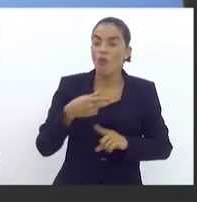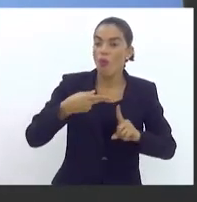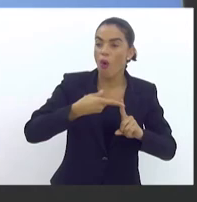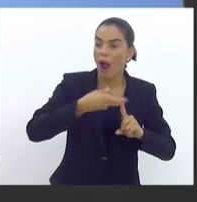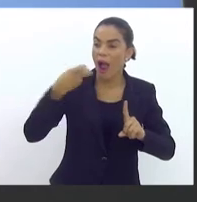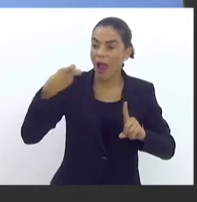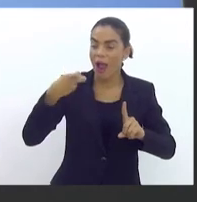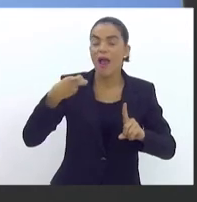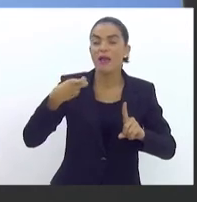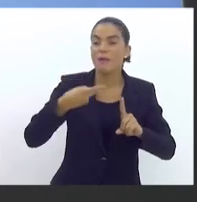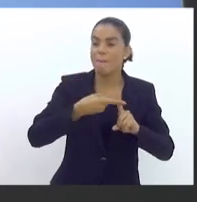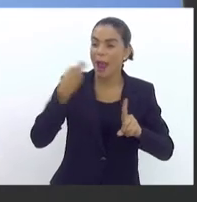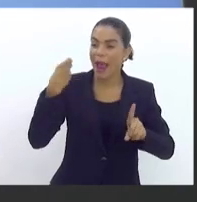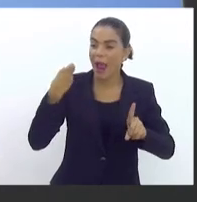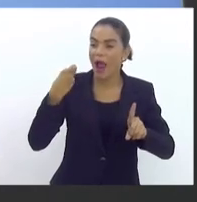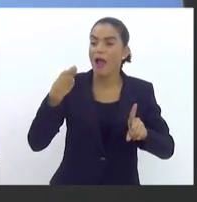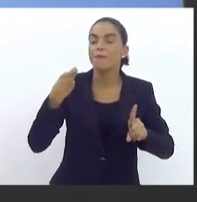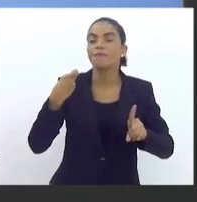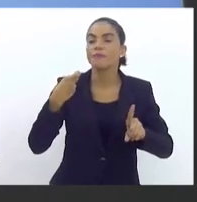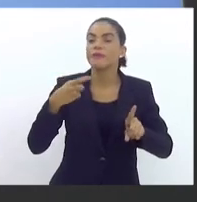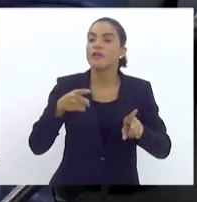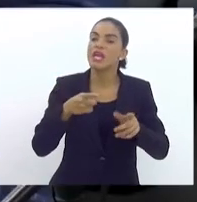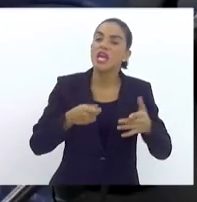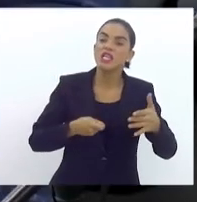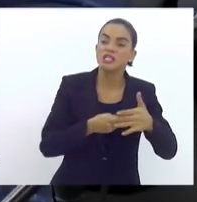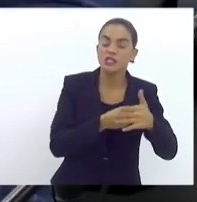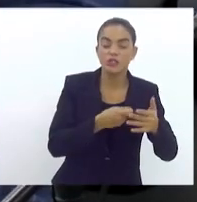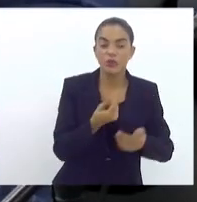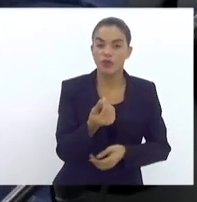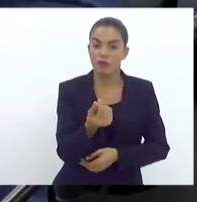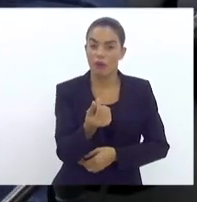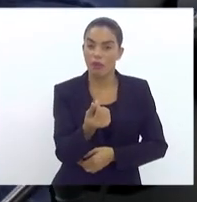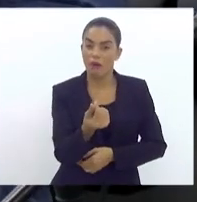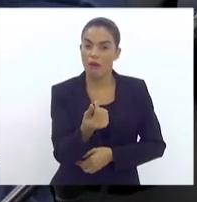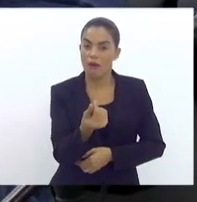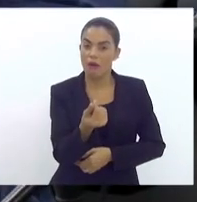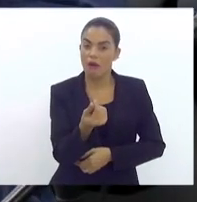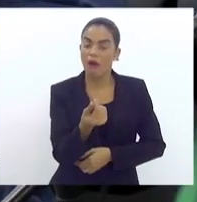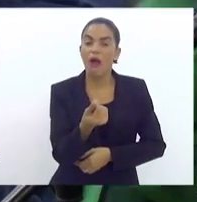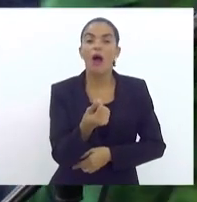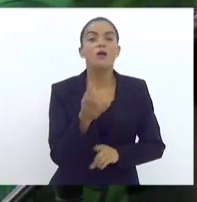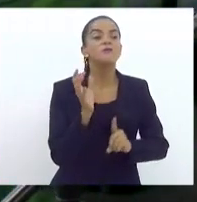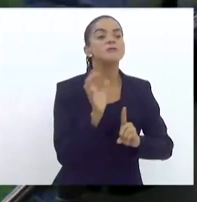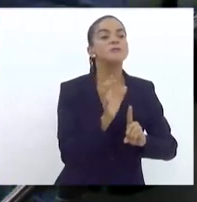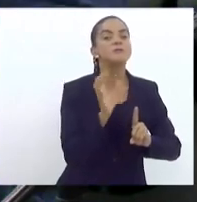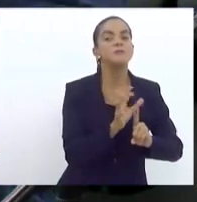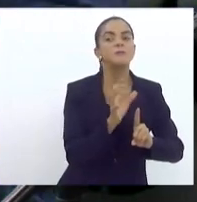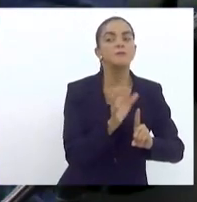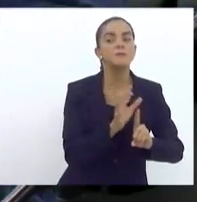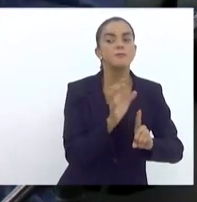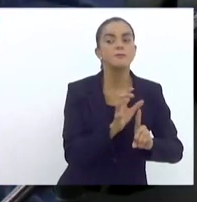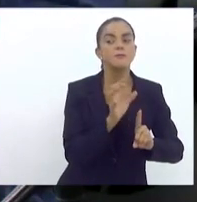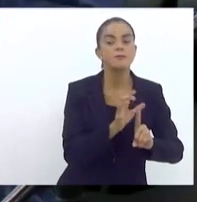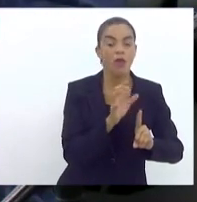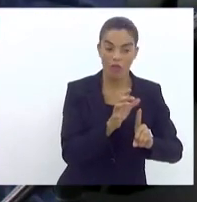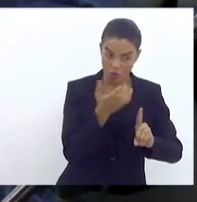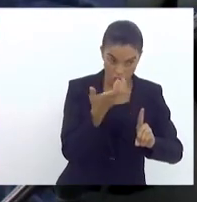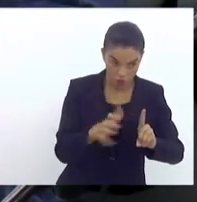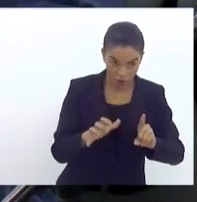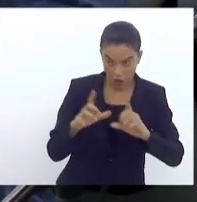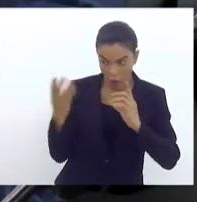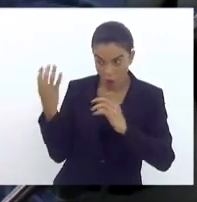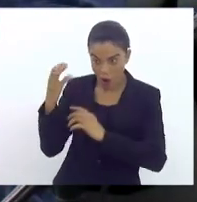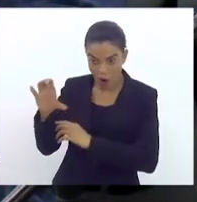depois é exigiu uma determinada quantia para não divulgar essas fotos